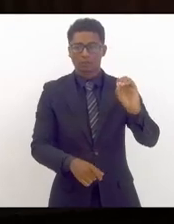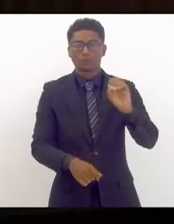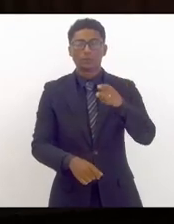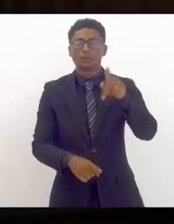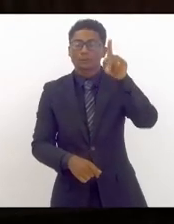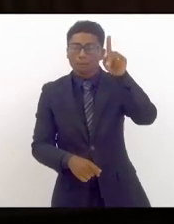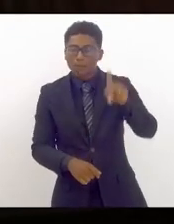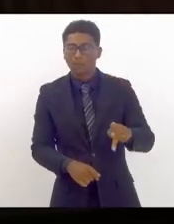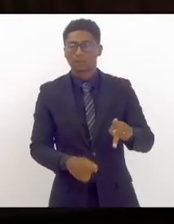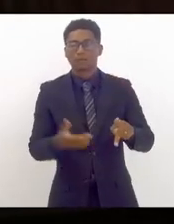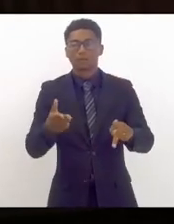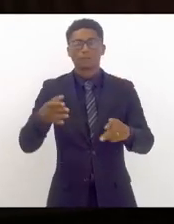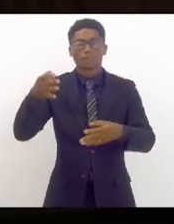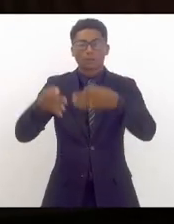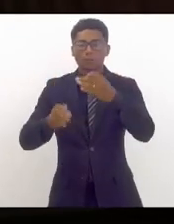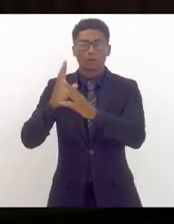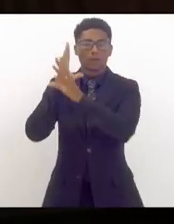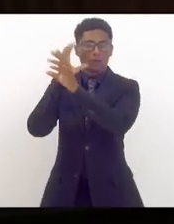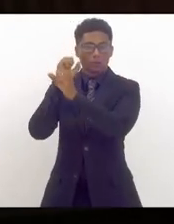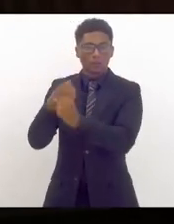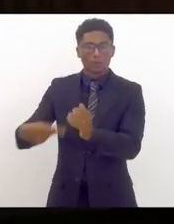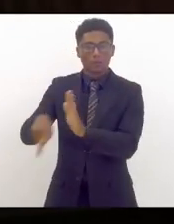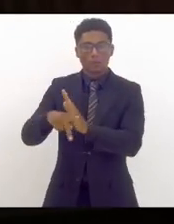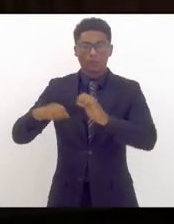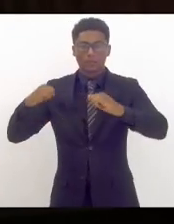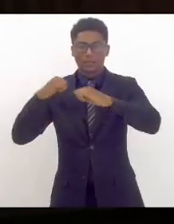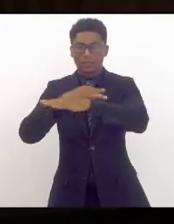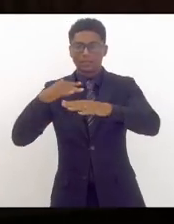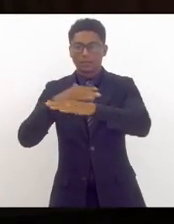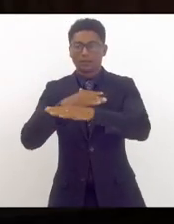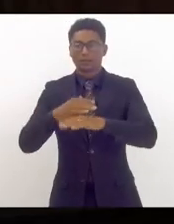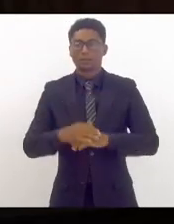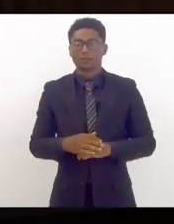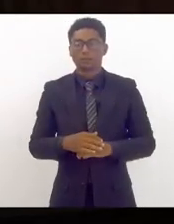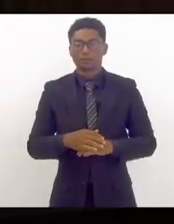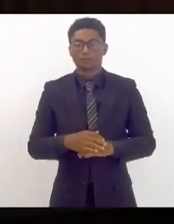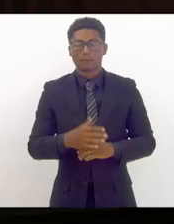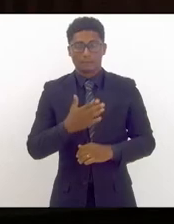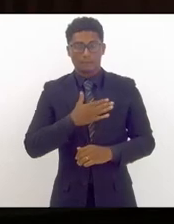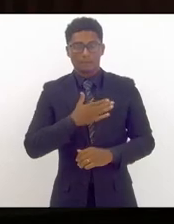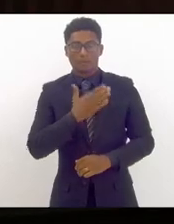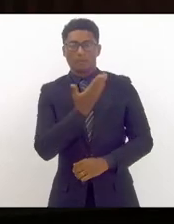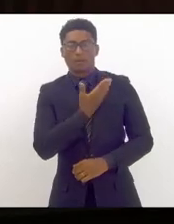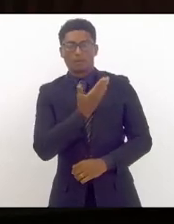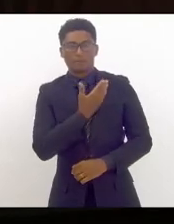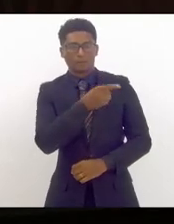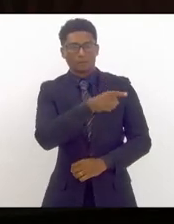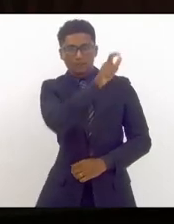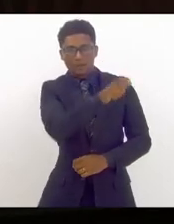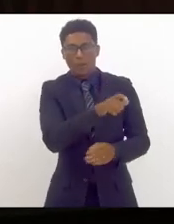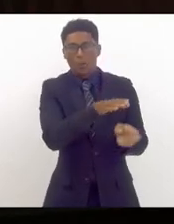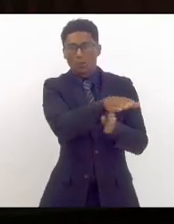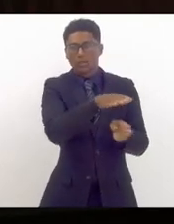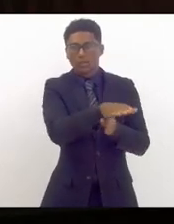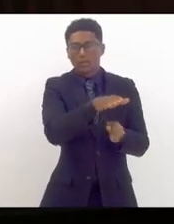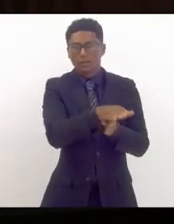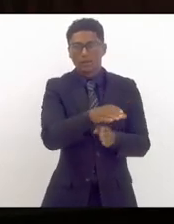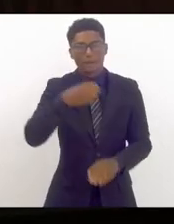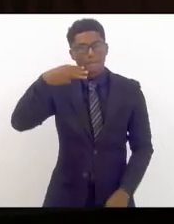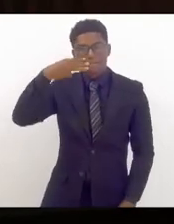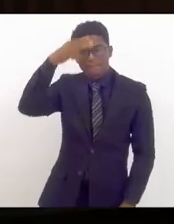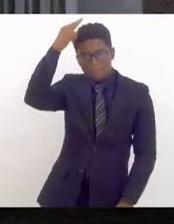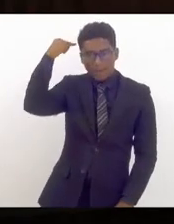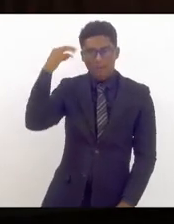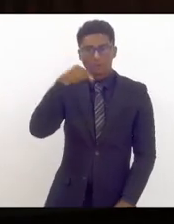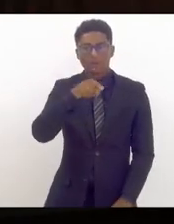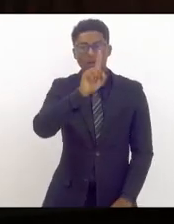em exercício do Tribunal de Contas do município, meu irmão e amigo, conselheiro Márcio Pacheco, vice-presidente do Tribunal